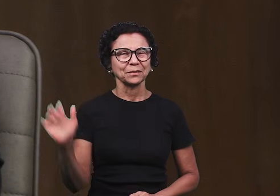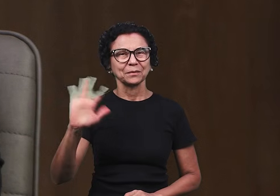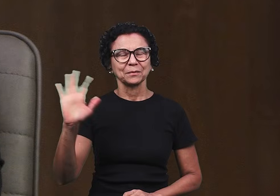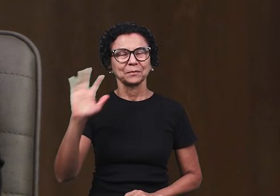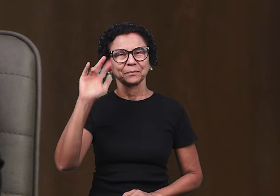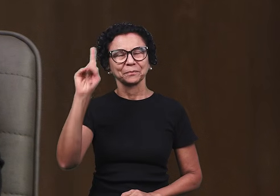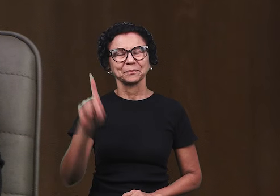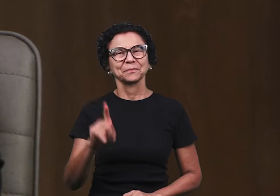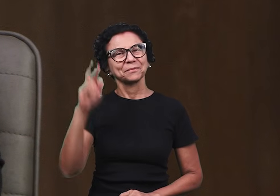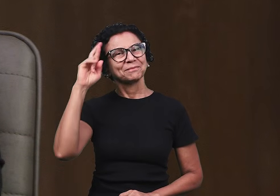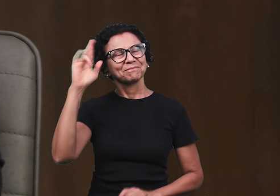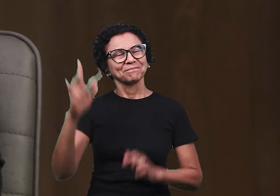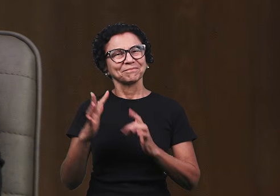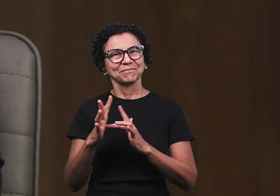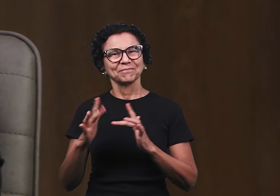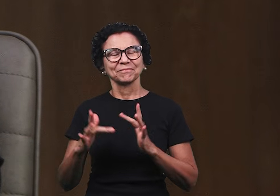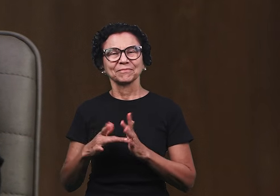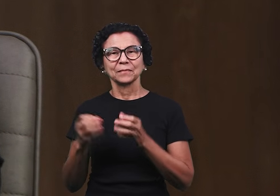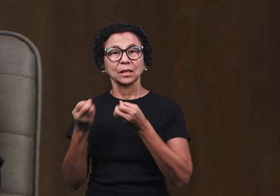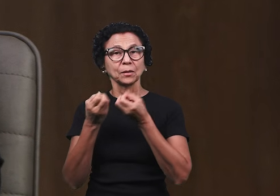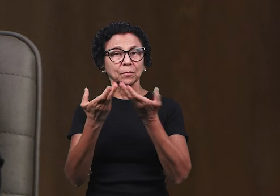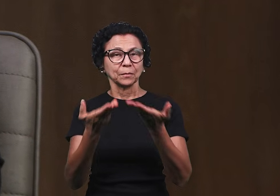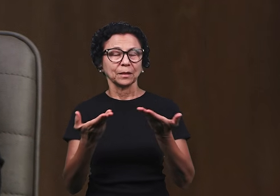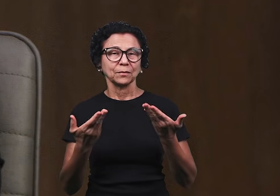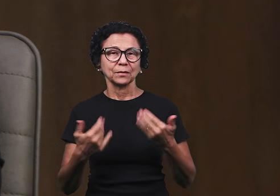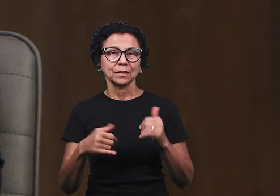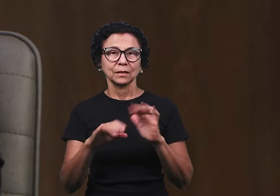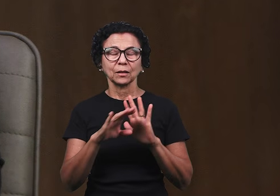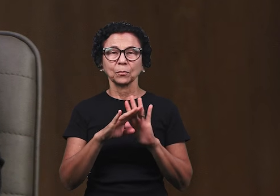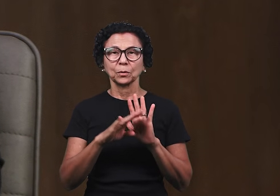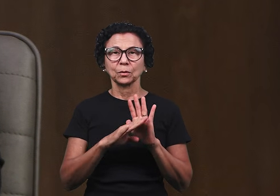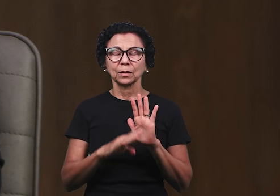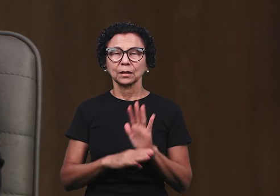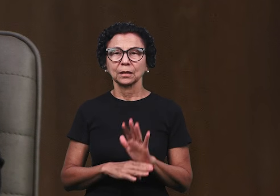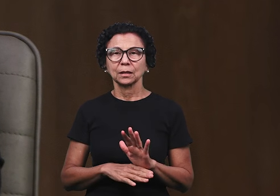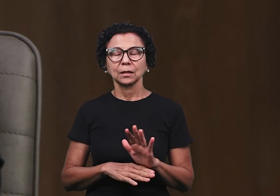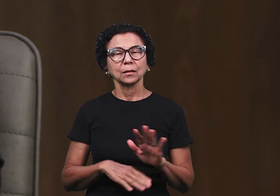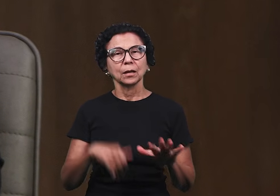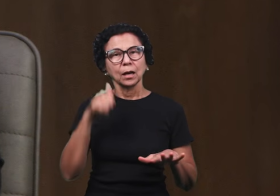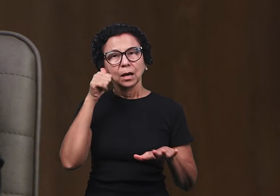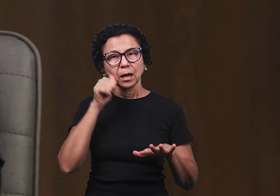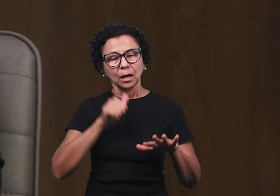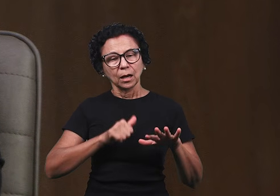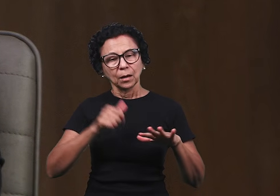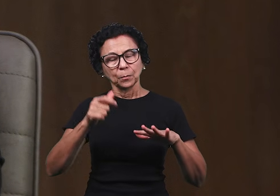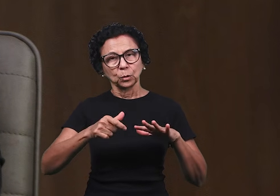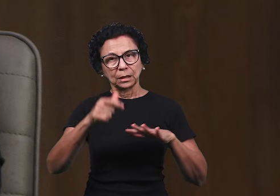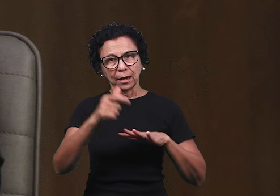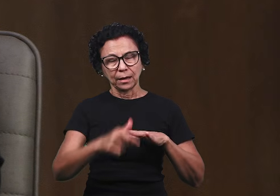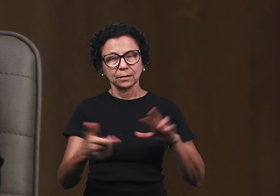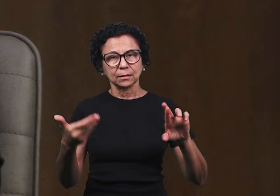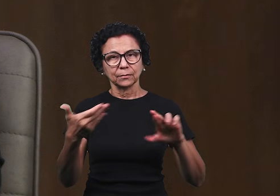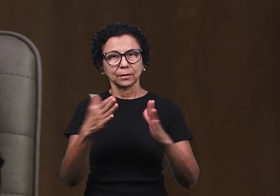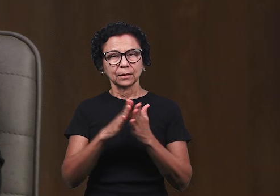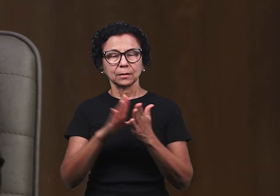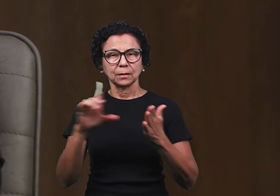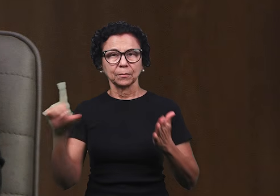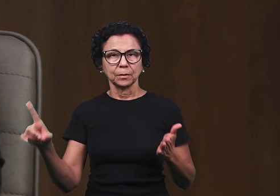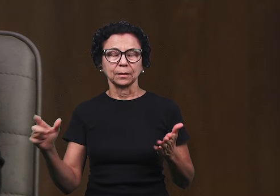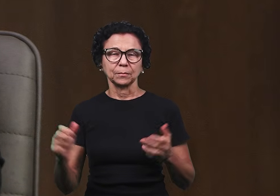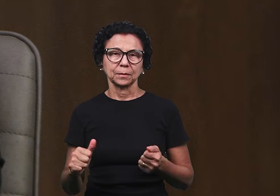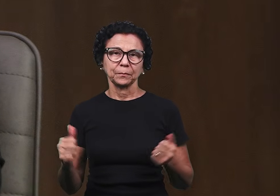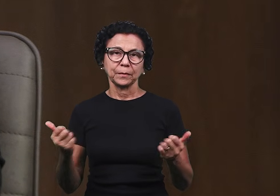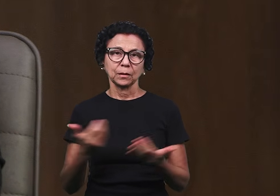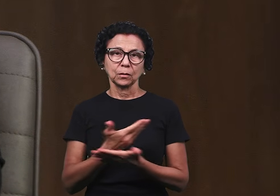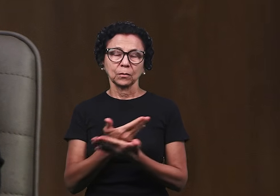Olá, a paz do Senhor Jesus, sejam bem-vindos ao programa Mulheres Bíblicas. Saudamos você que